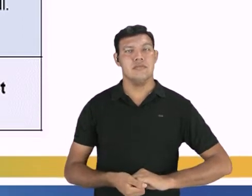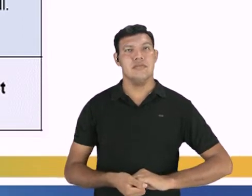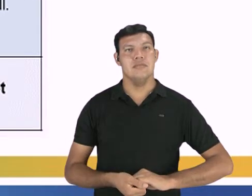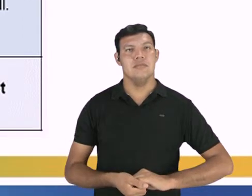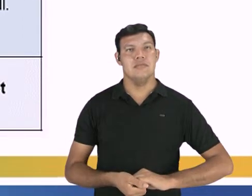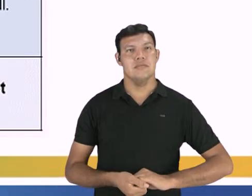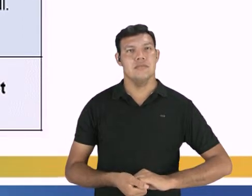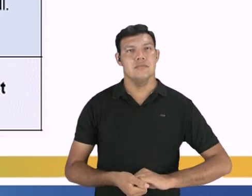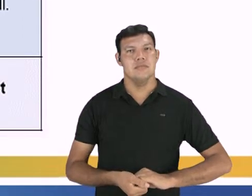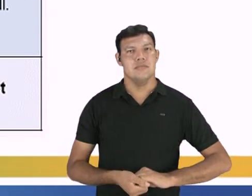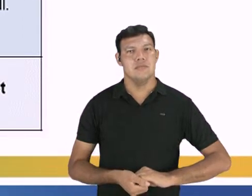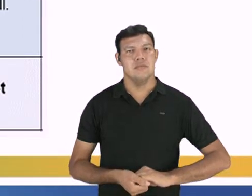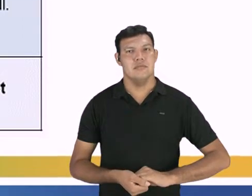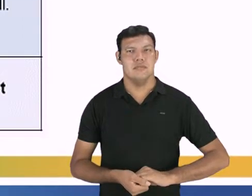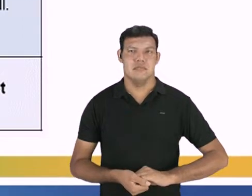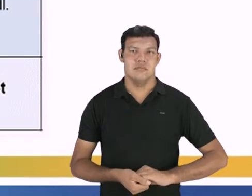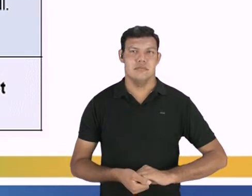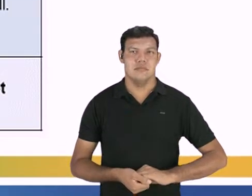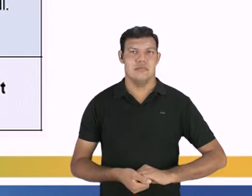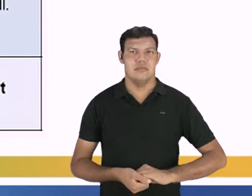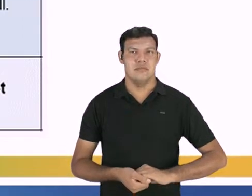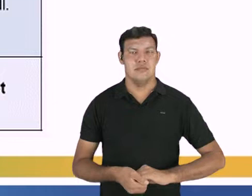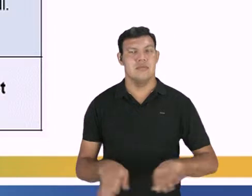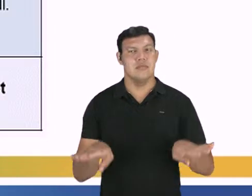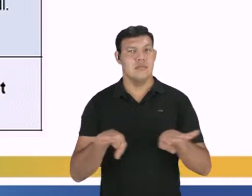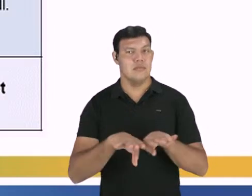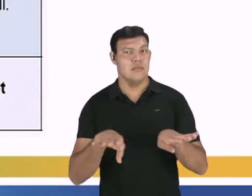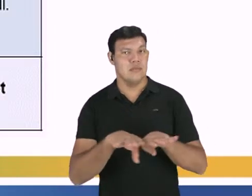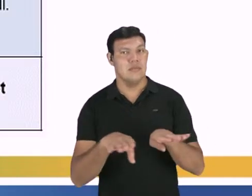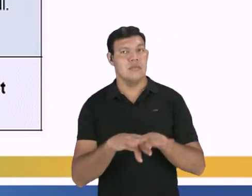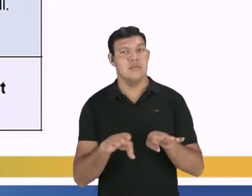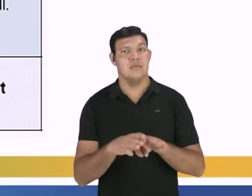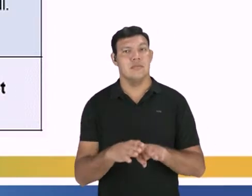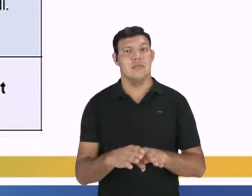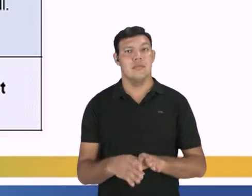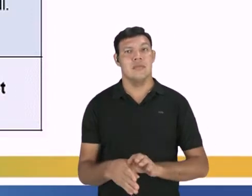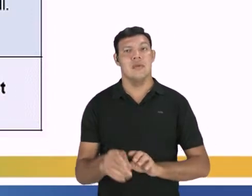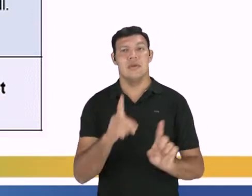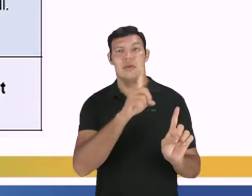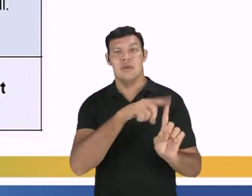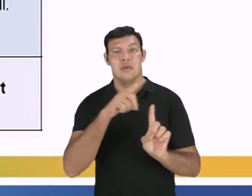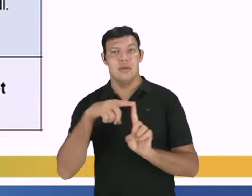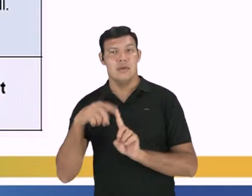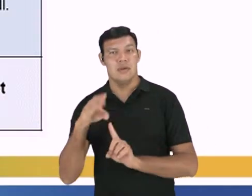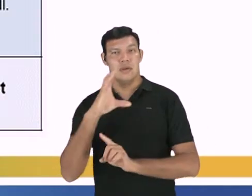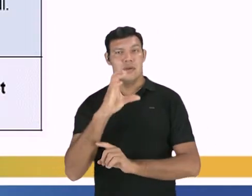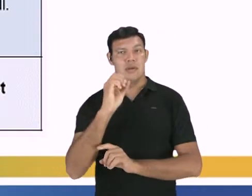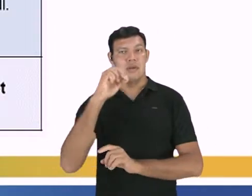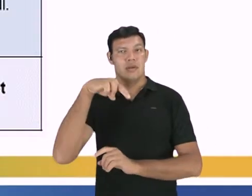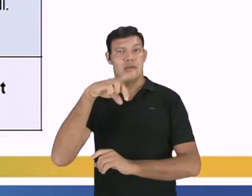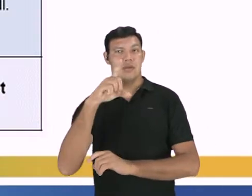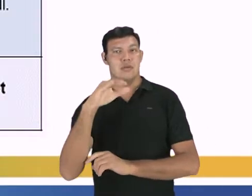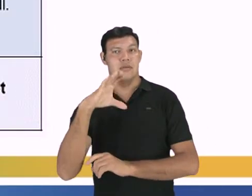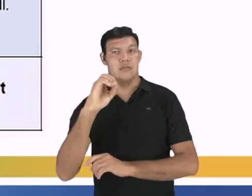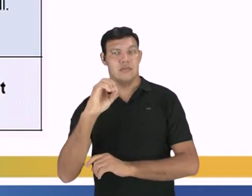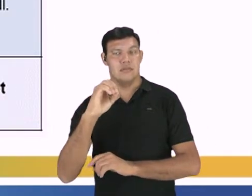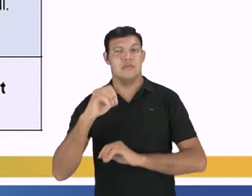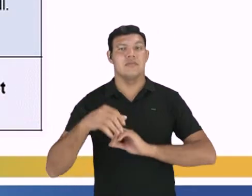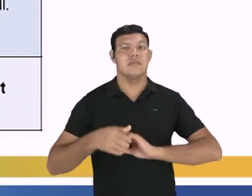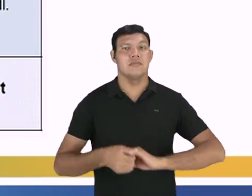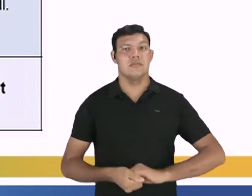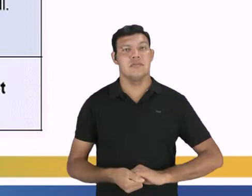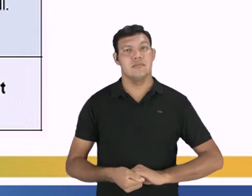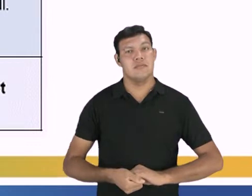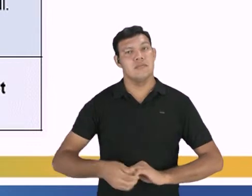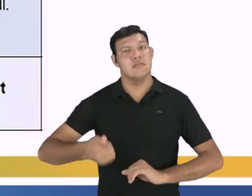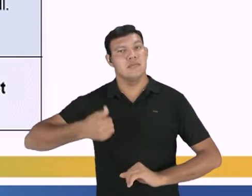terceira condicional. Também chamadas de condicional do tipo 0, condicional tipo